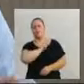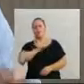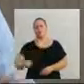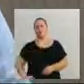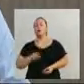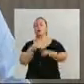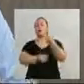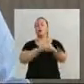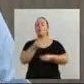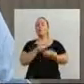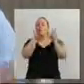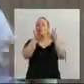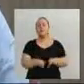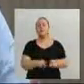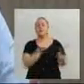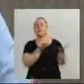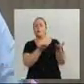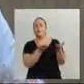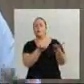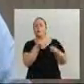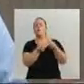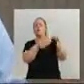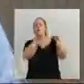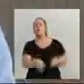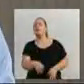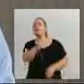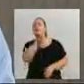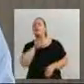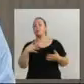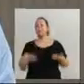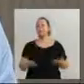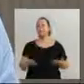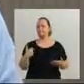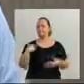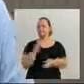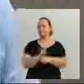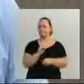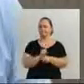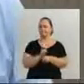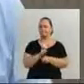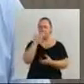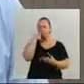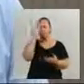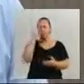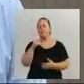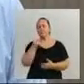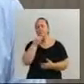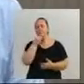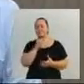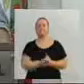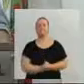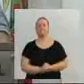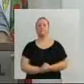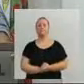resultado da intervenção. Porque até agora só teve intervenção. Resultado não teve nenhum. Obrigado pela oportunidade que a vossa excelência me dá. Senhor do Ivan Nats,